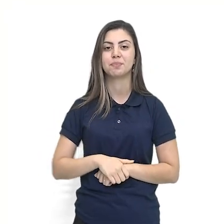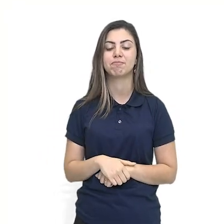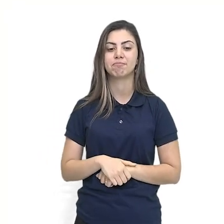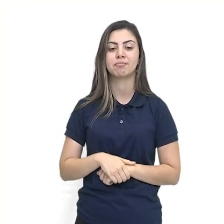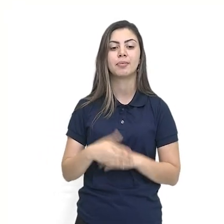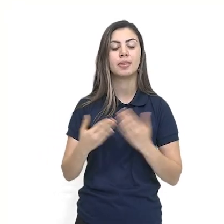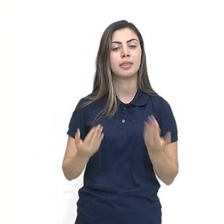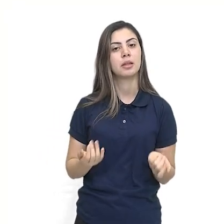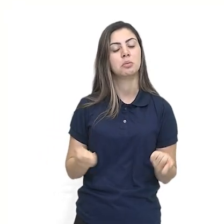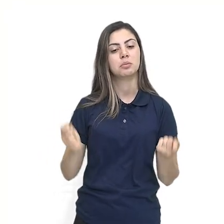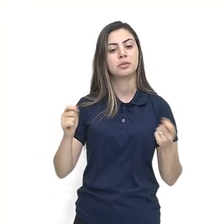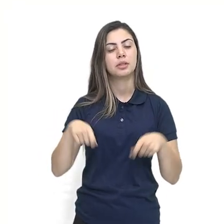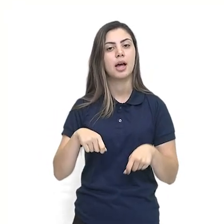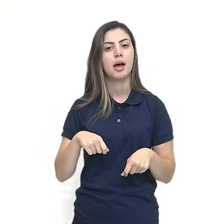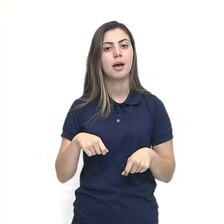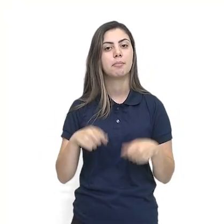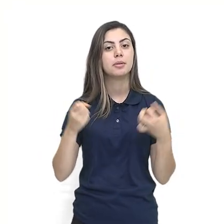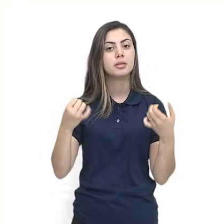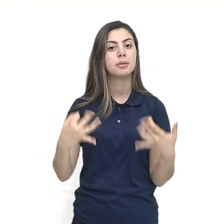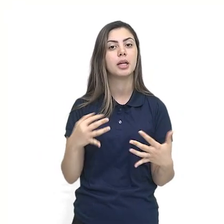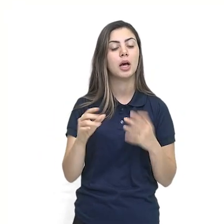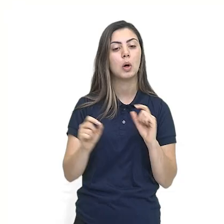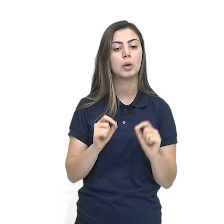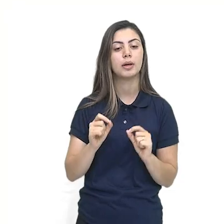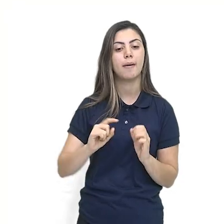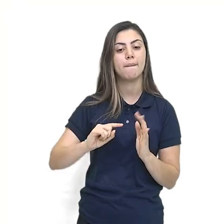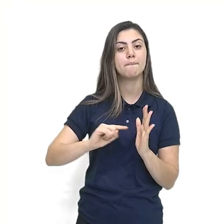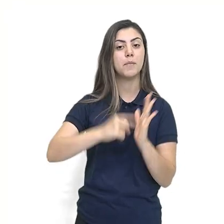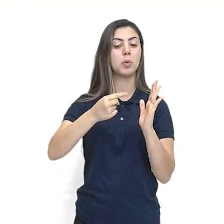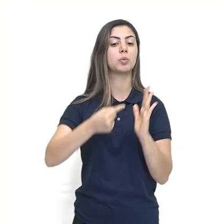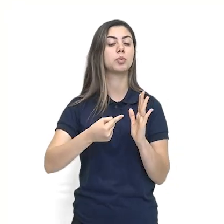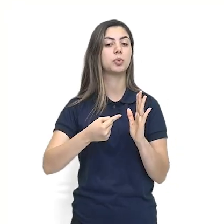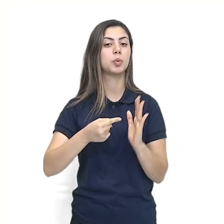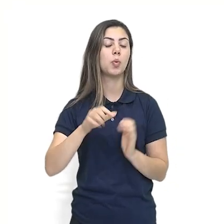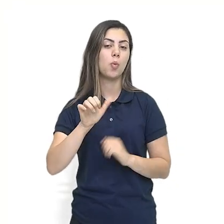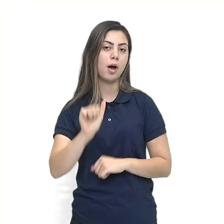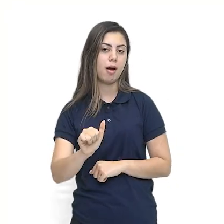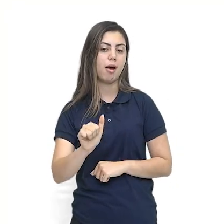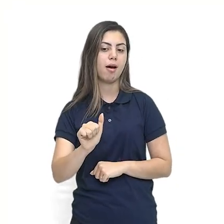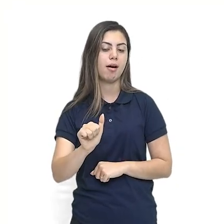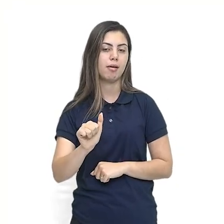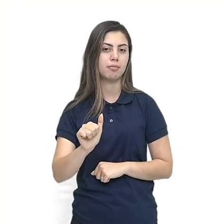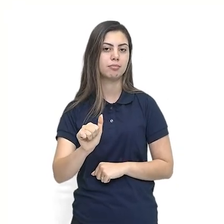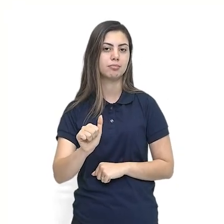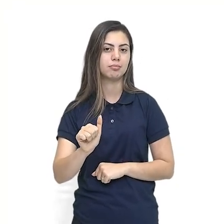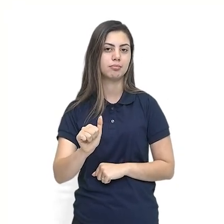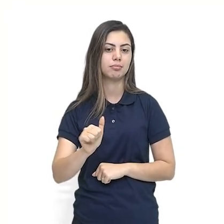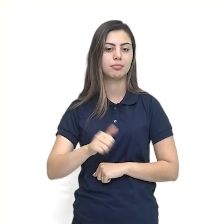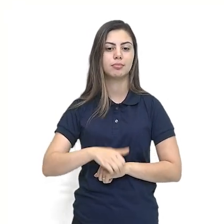Eu posso exatamente dizer, olha, ponto A, ó,